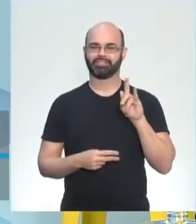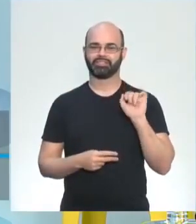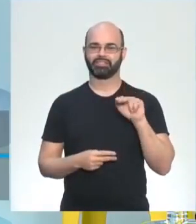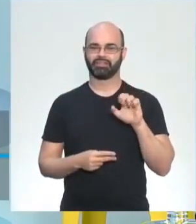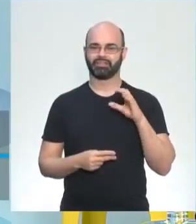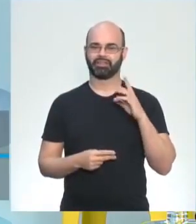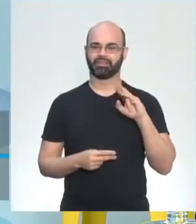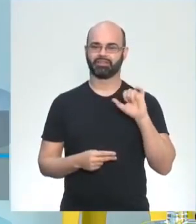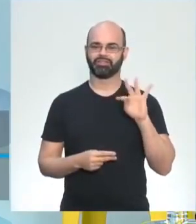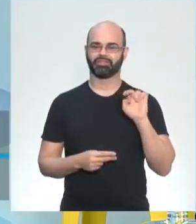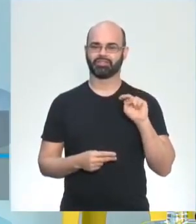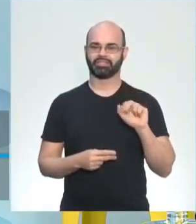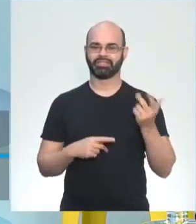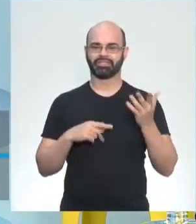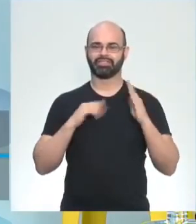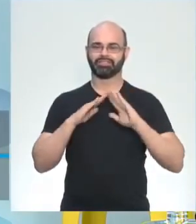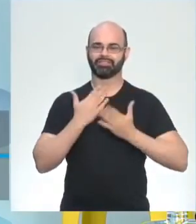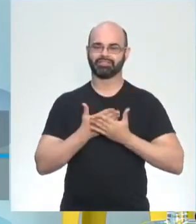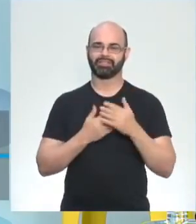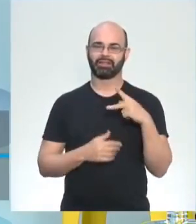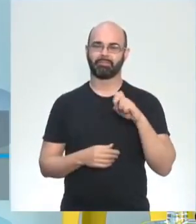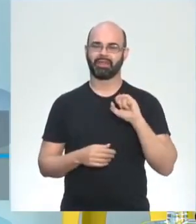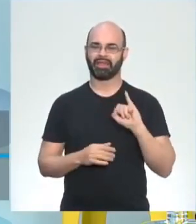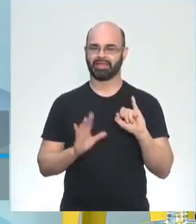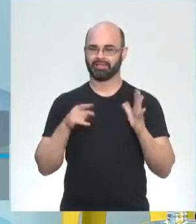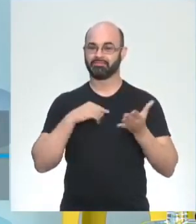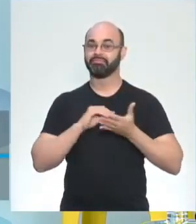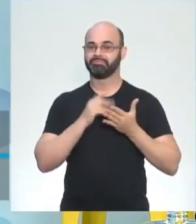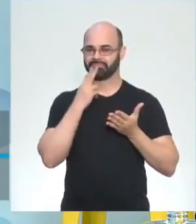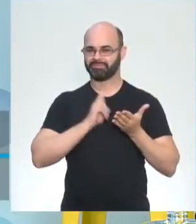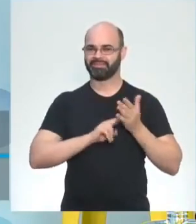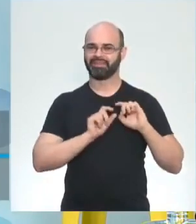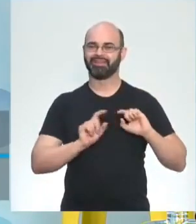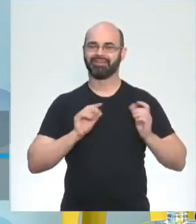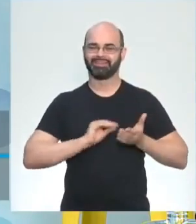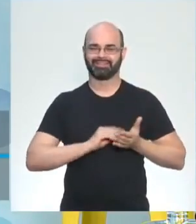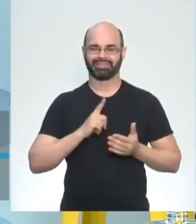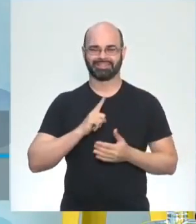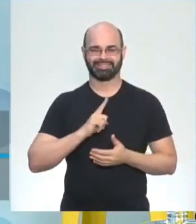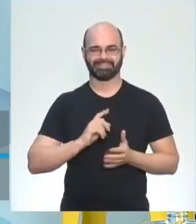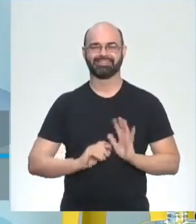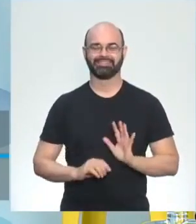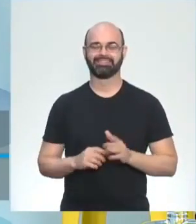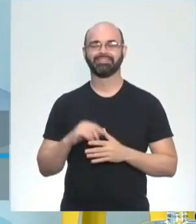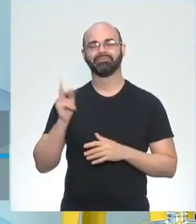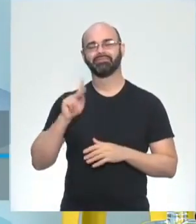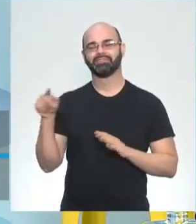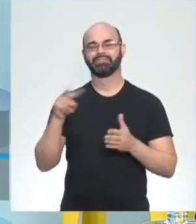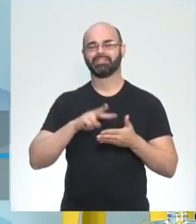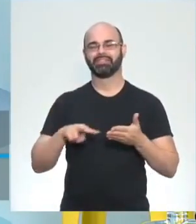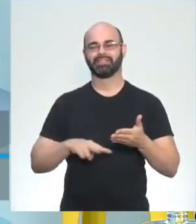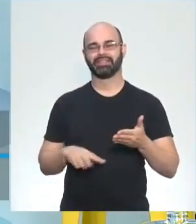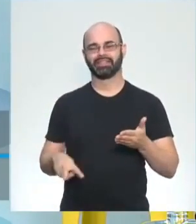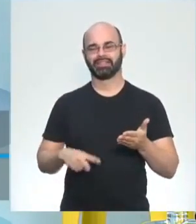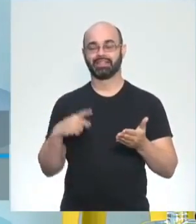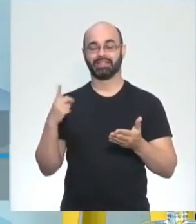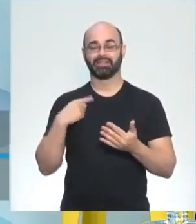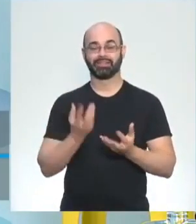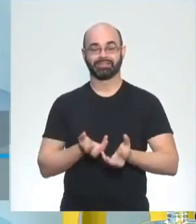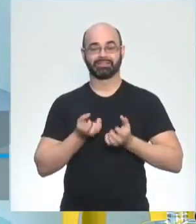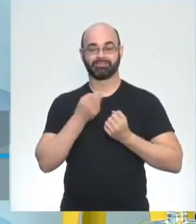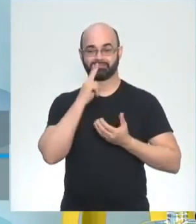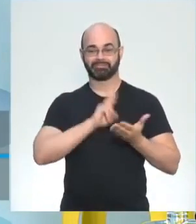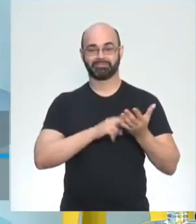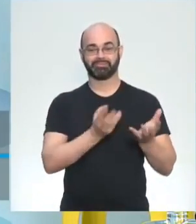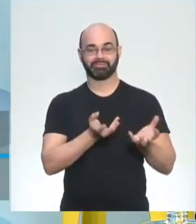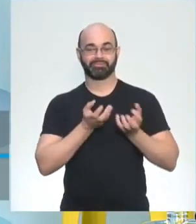Deixa eu lembrar aqui o nome da APEI, eu já mando para vocês, vai aparecer na carta. E a professora vai fazer a leitura da carta que nós recebemos e